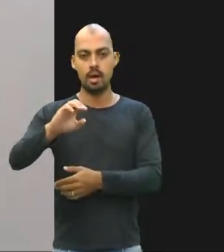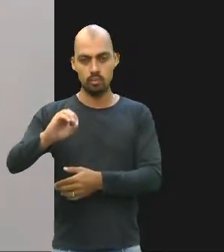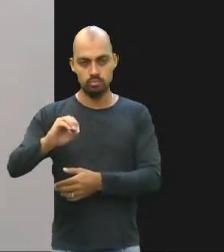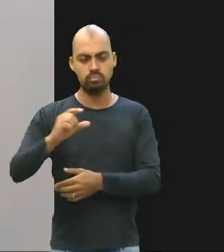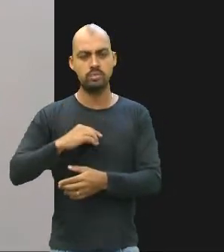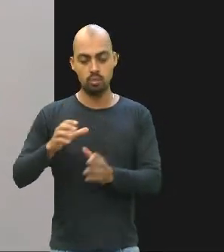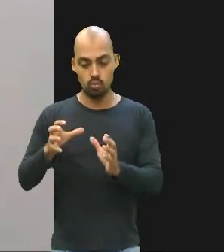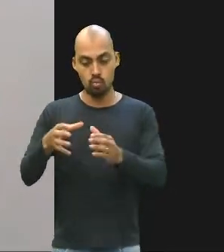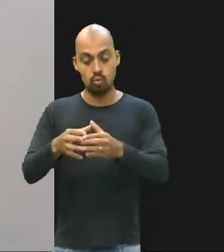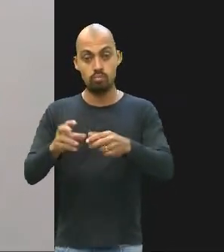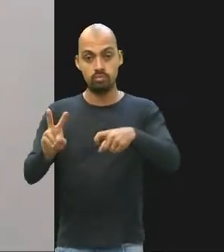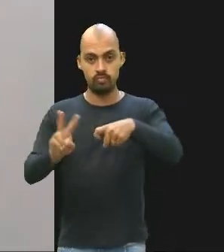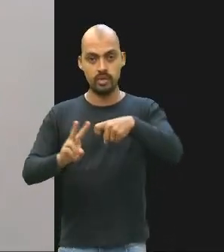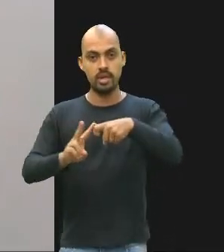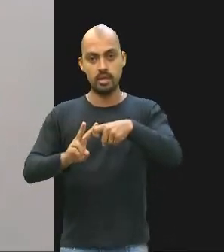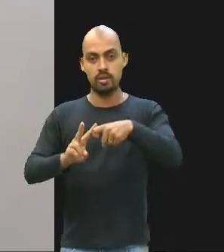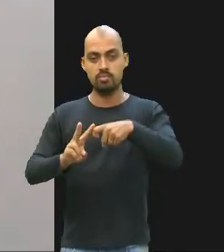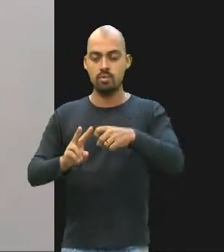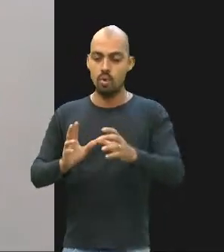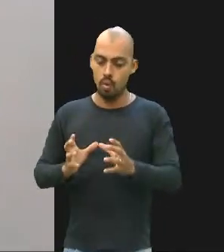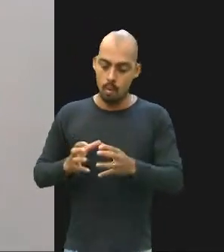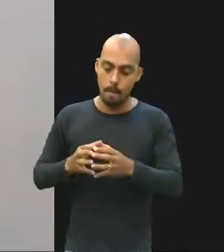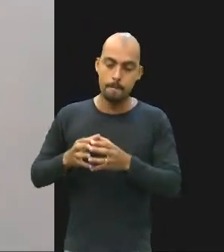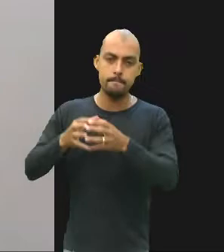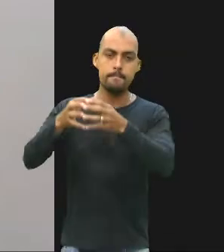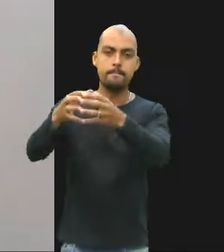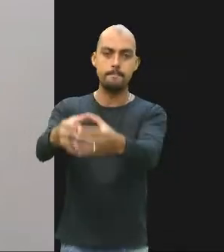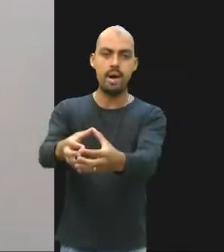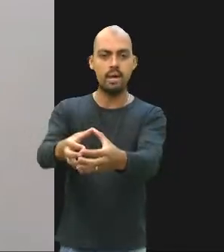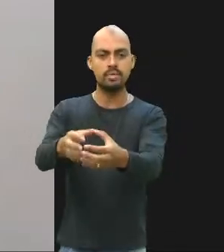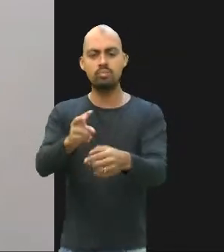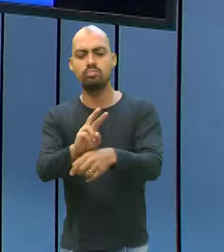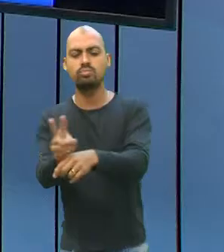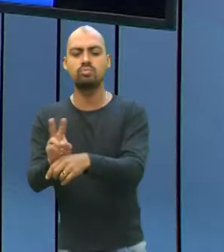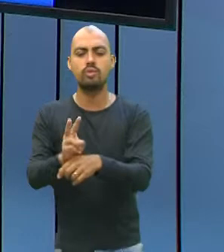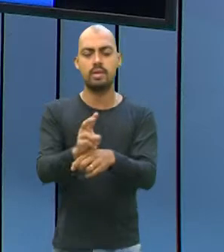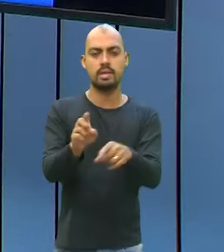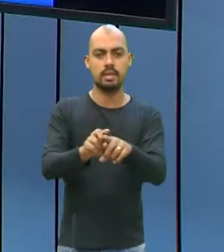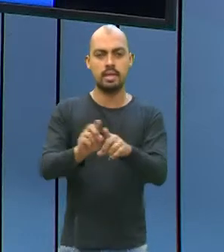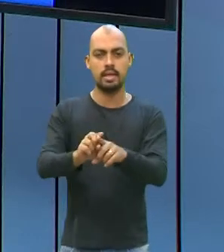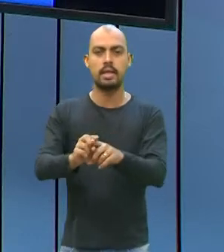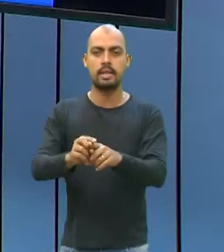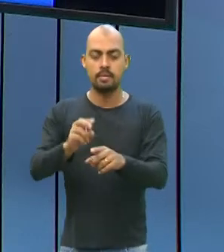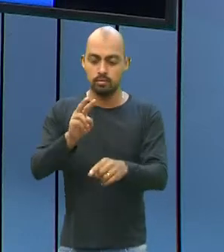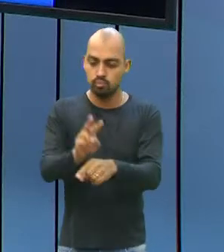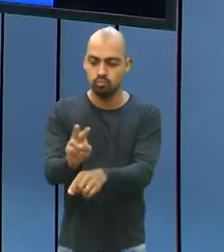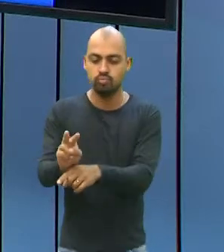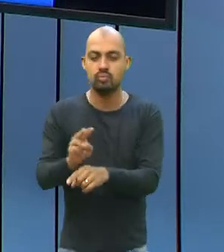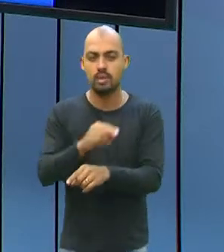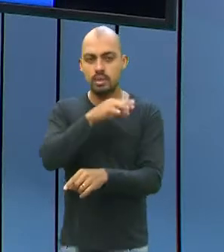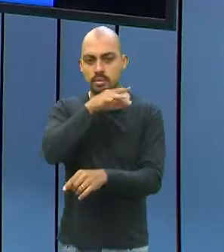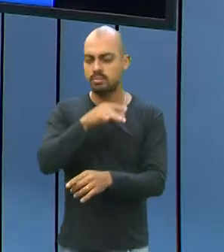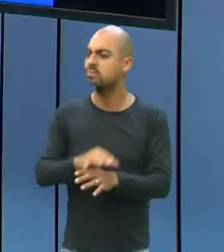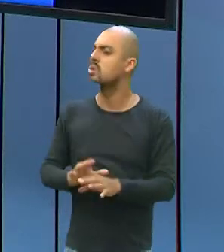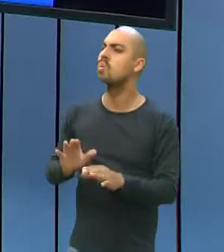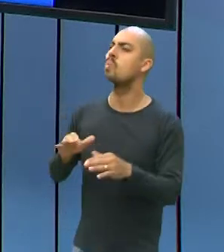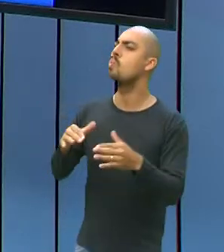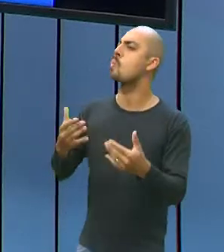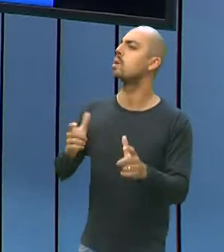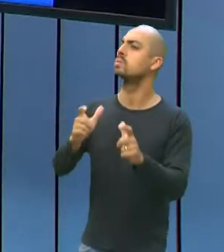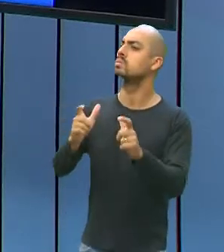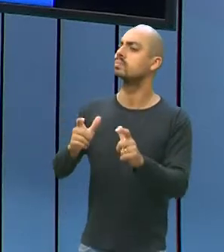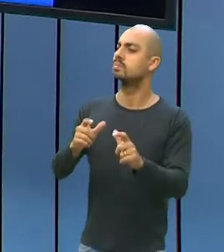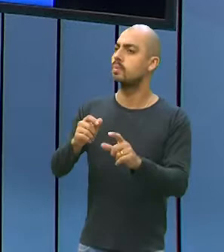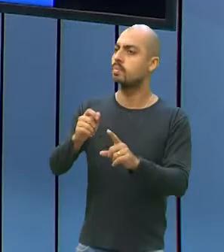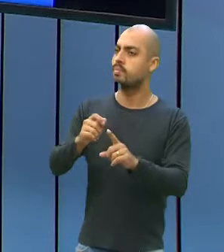equipe de veterinários e acabou indo nessa parte de captura, monitoramento e reabilitação. E isso foi quando,